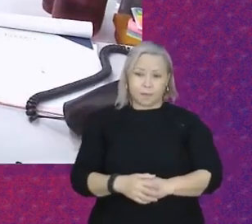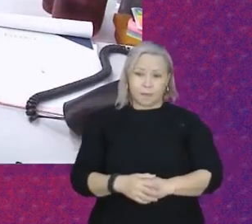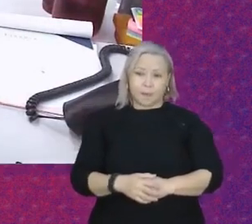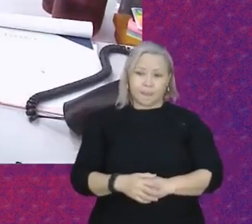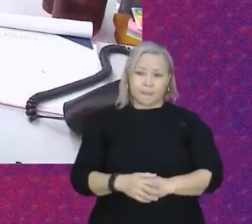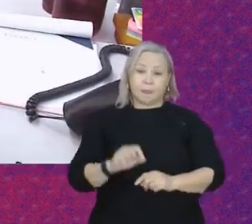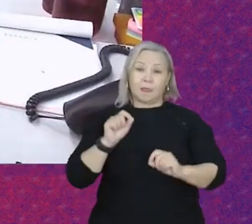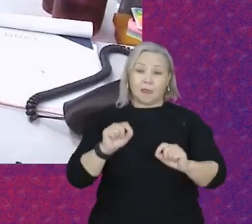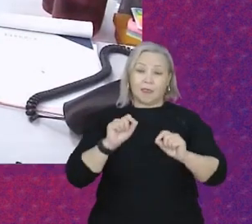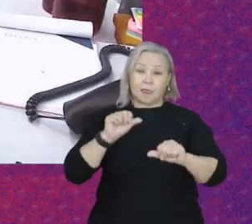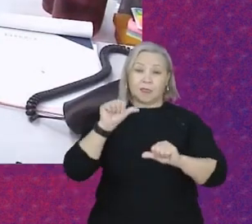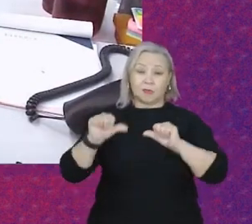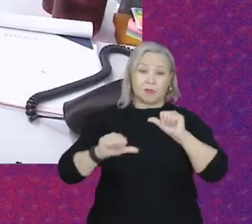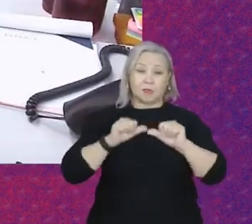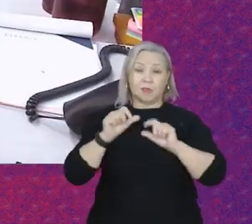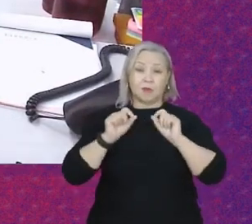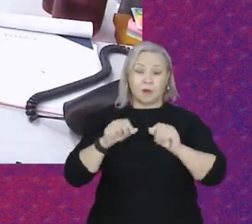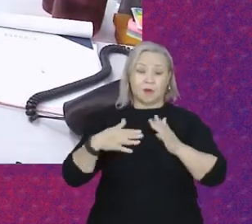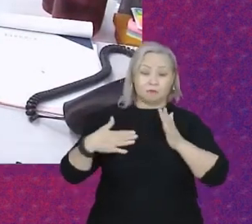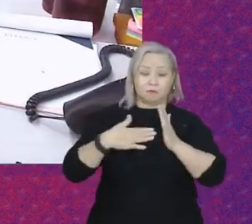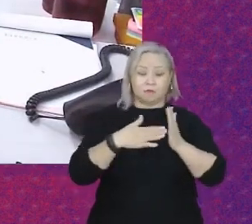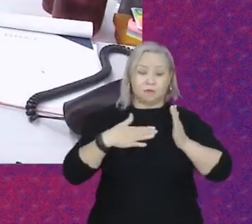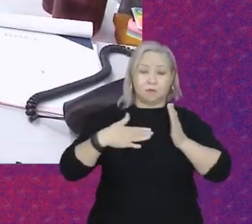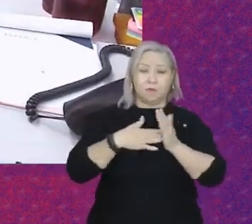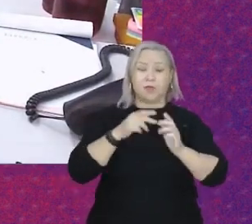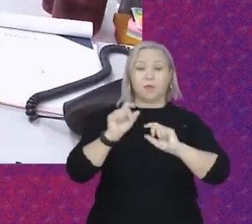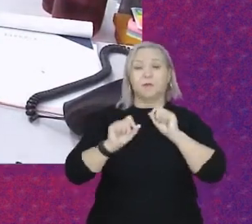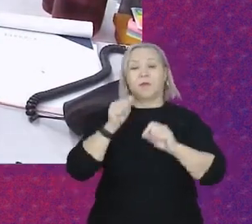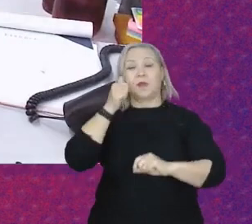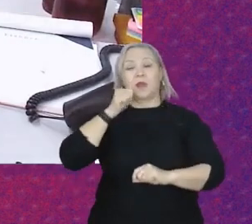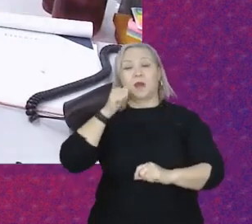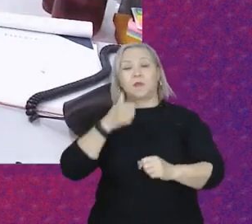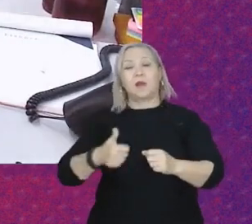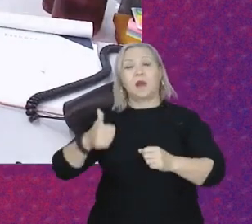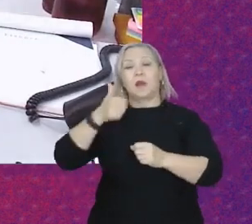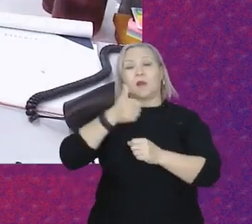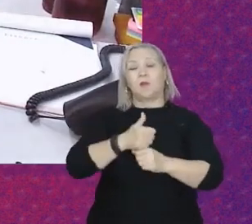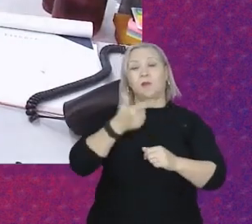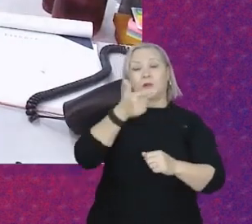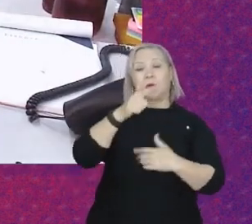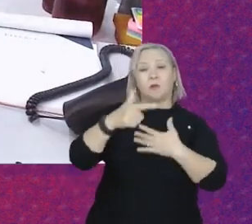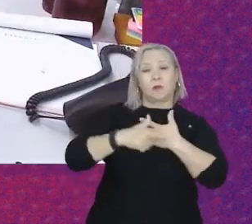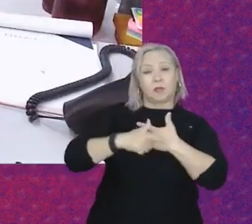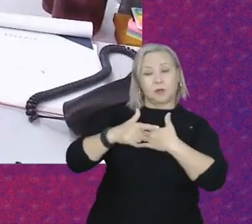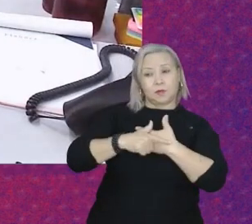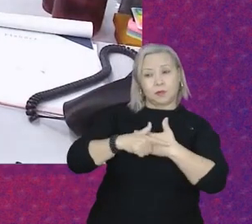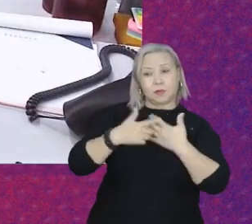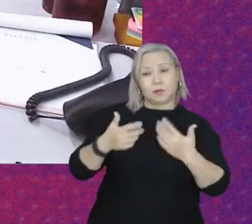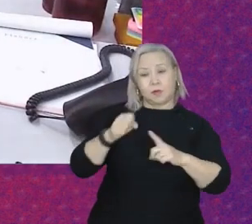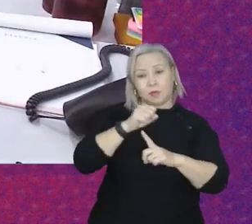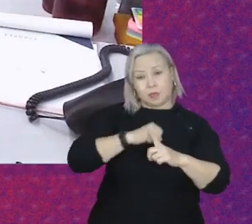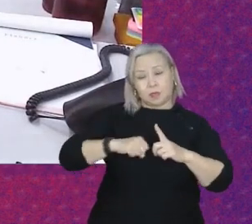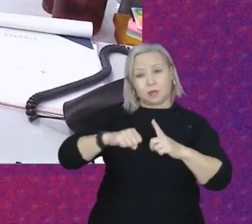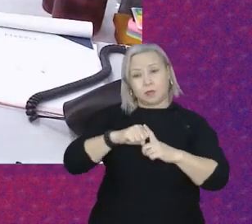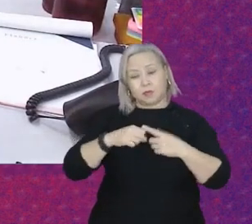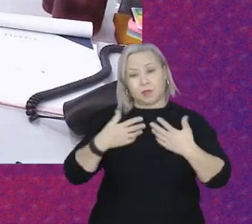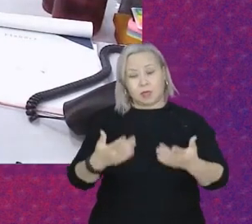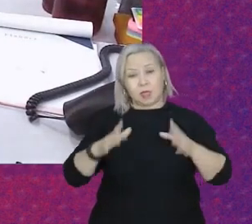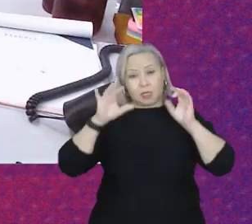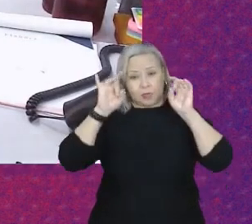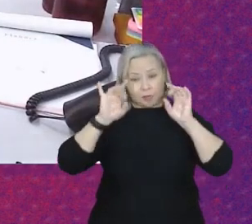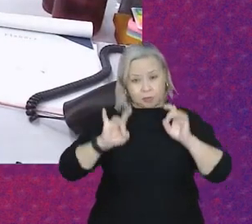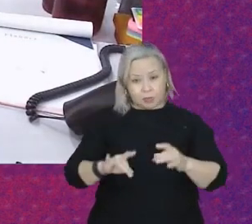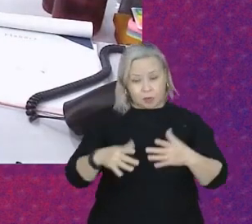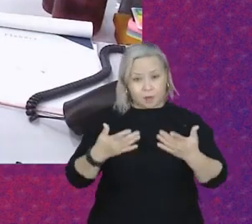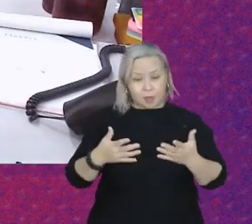isso acaba se tornando um obstáculo para que a mulher, né, ocupe outras funções, né, na sociedade,